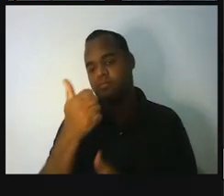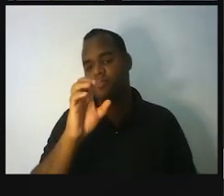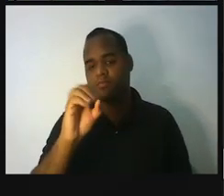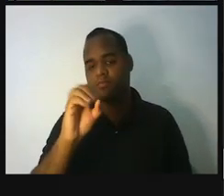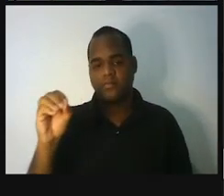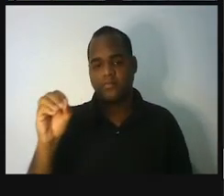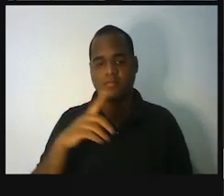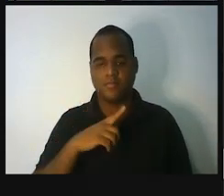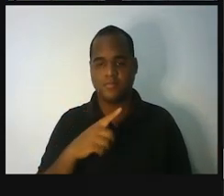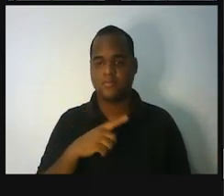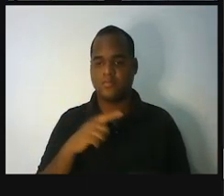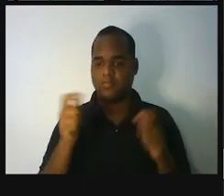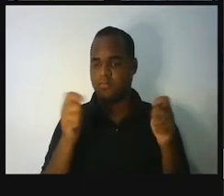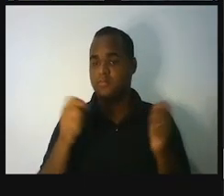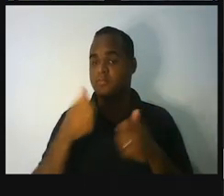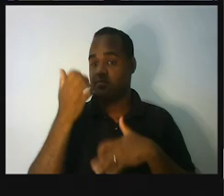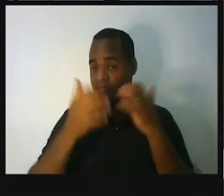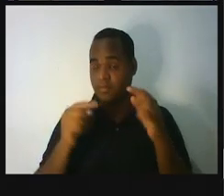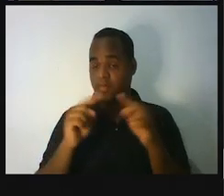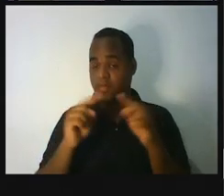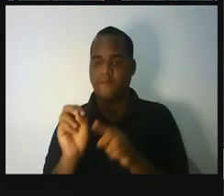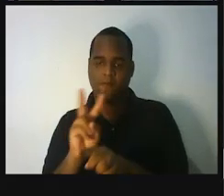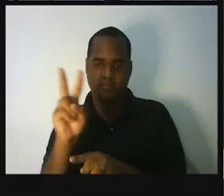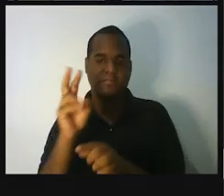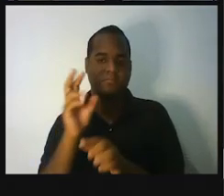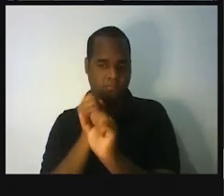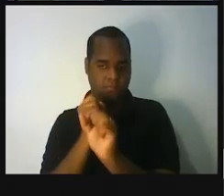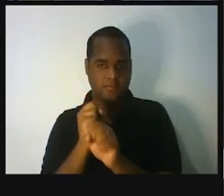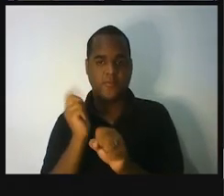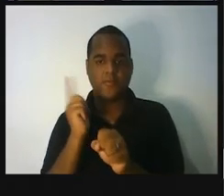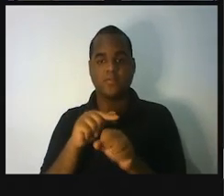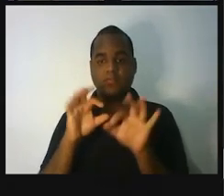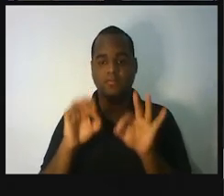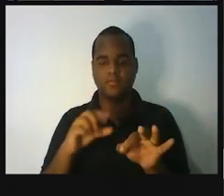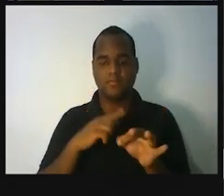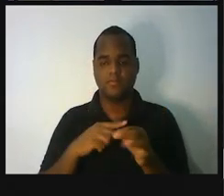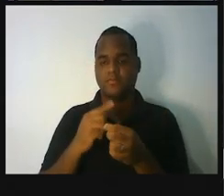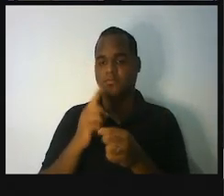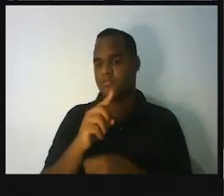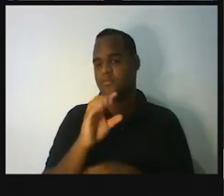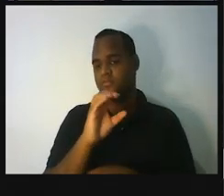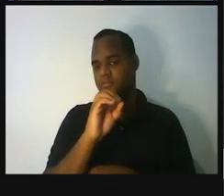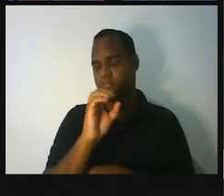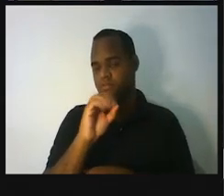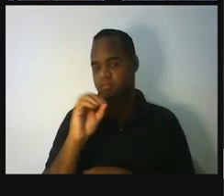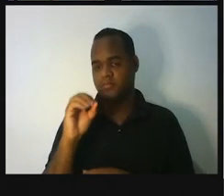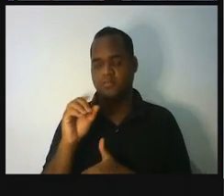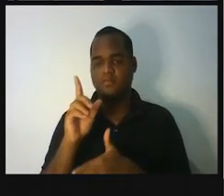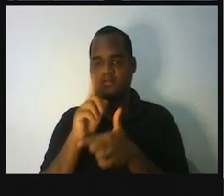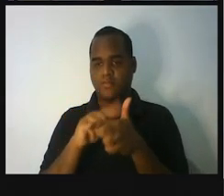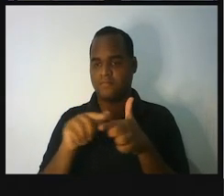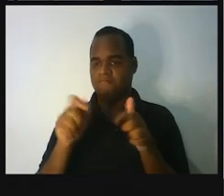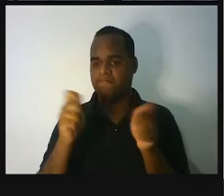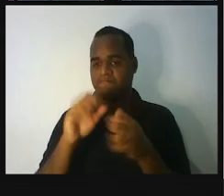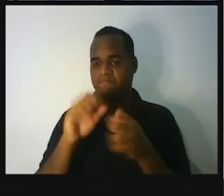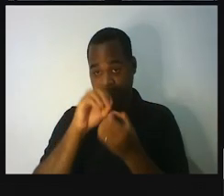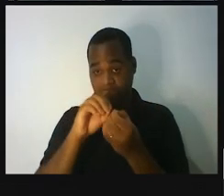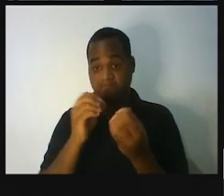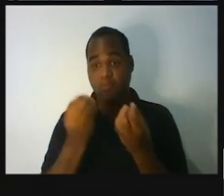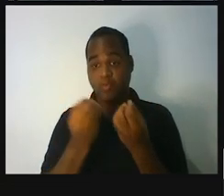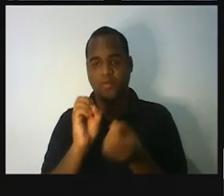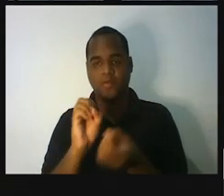Então, aquele valor em decâmetro cúbico, divide por 1.000. Pegando a calculadora, vamos conferir aqui qual